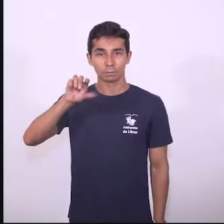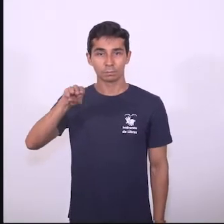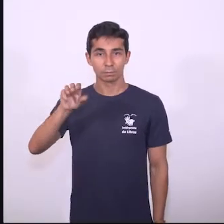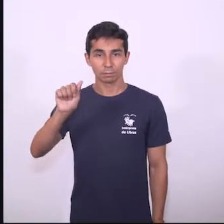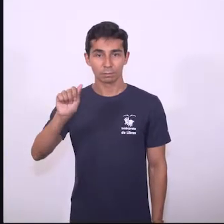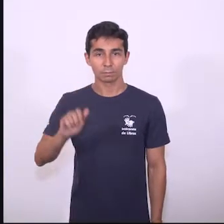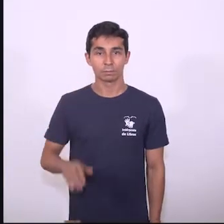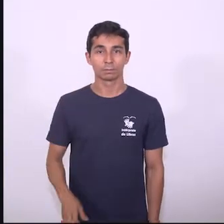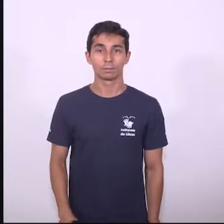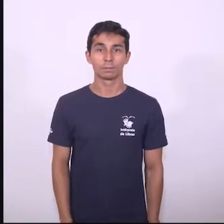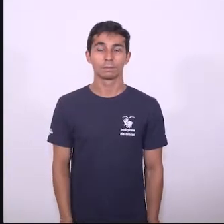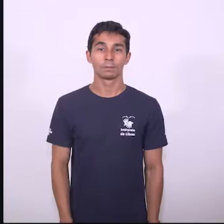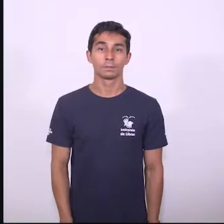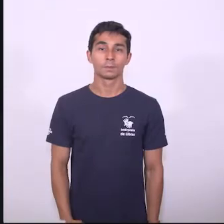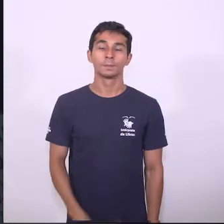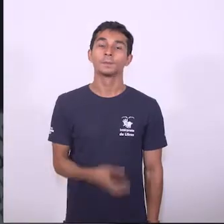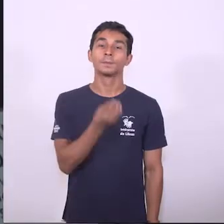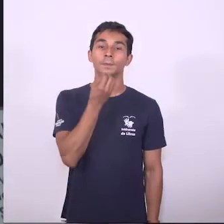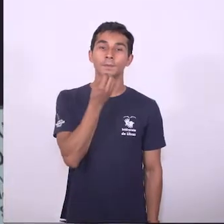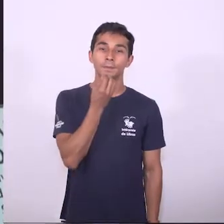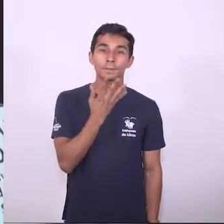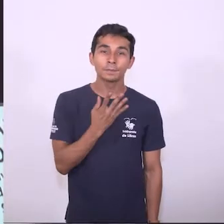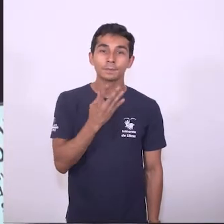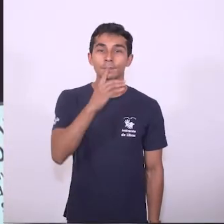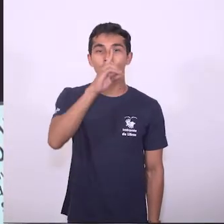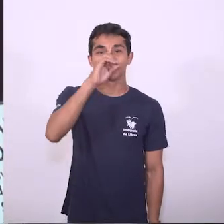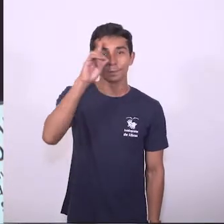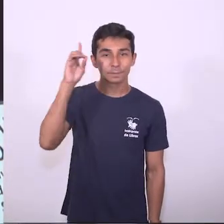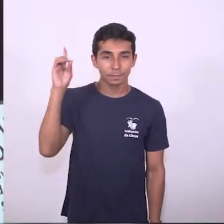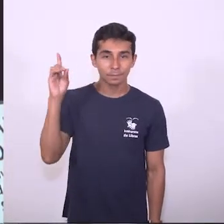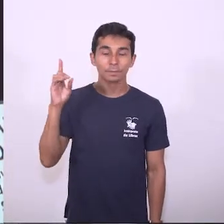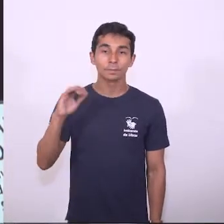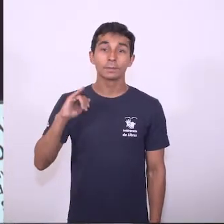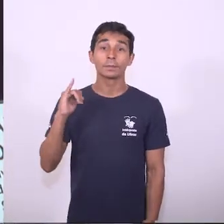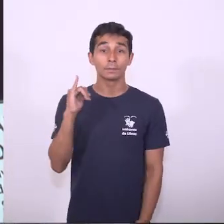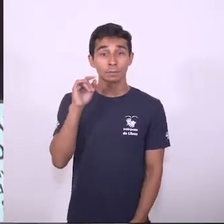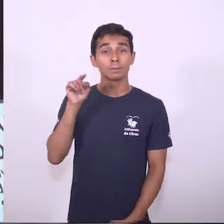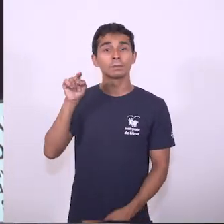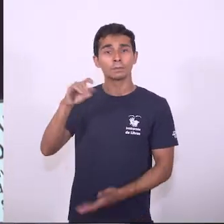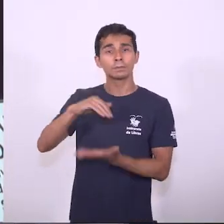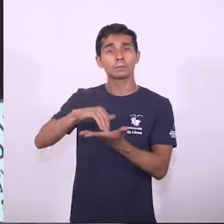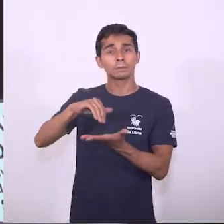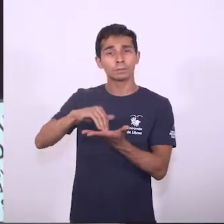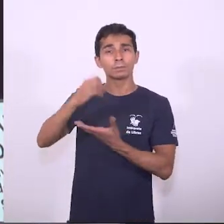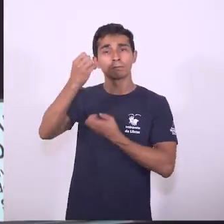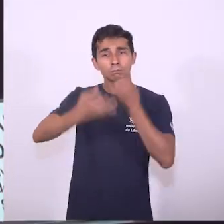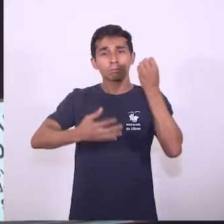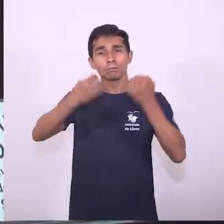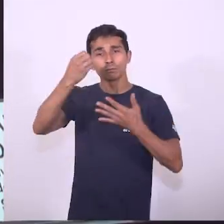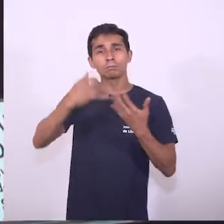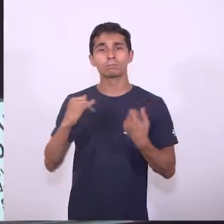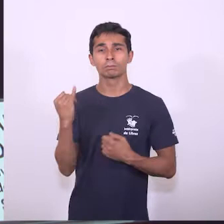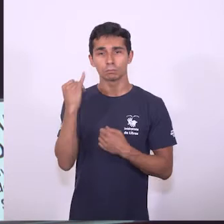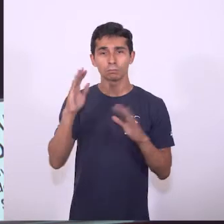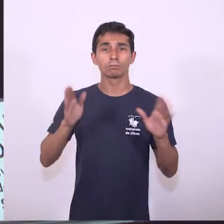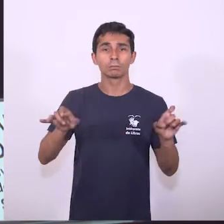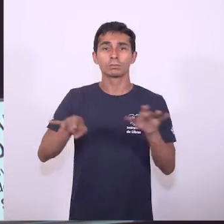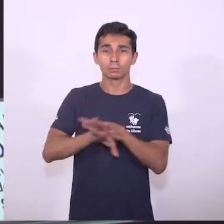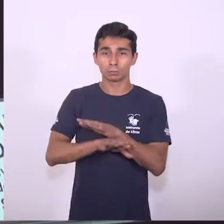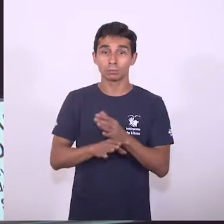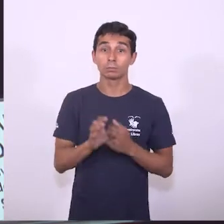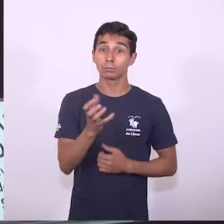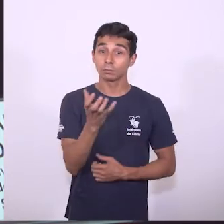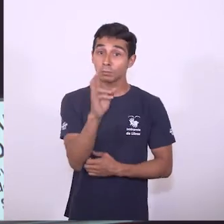Bom dia. Eu acho que é importante, o secretário já colocou todas as informações importantes, mas só gostaria de